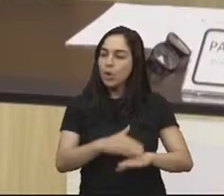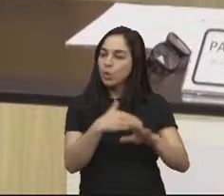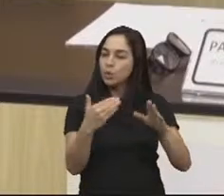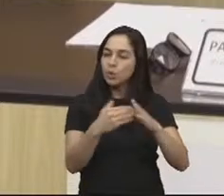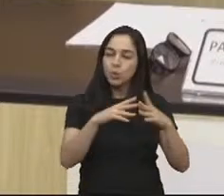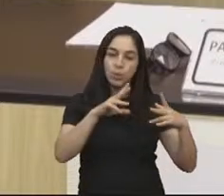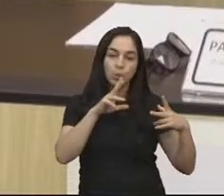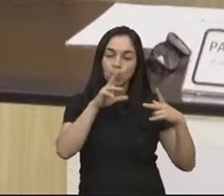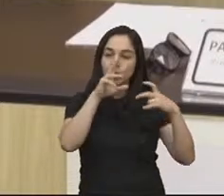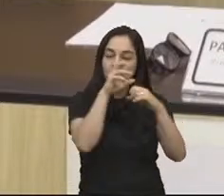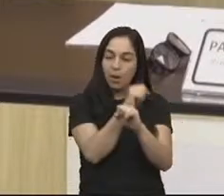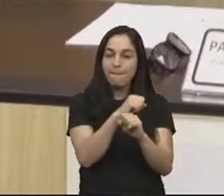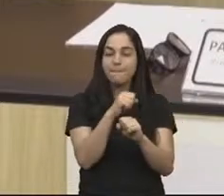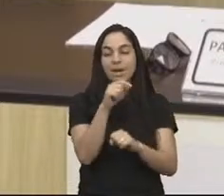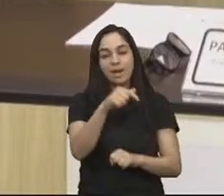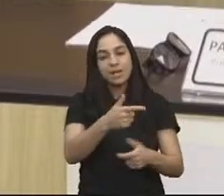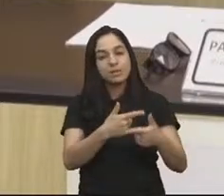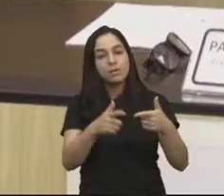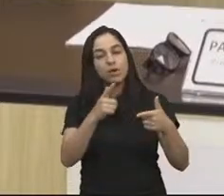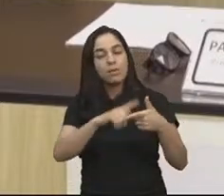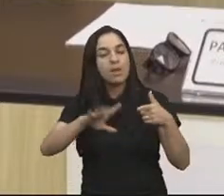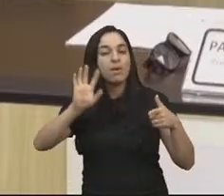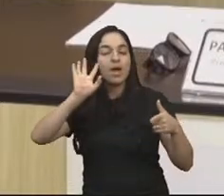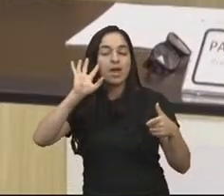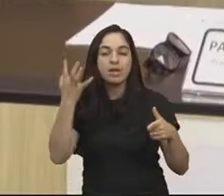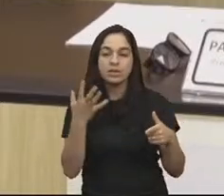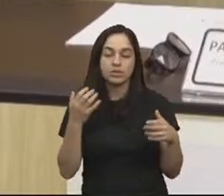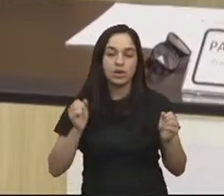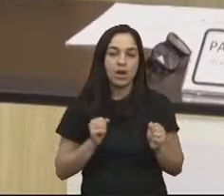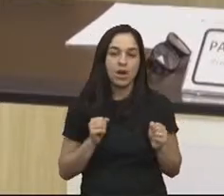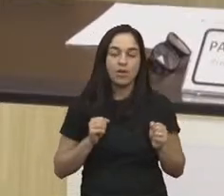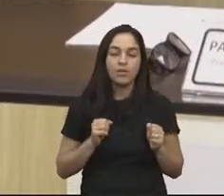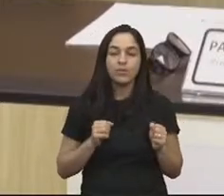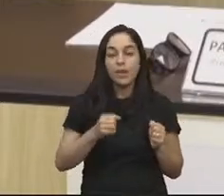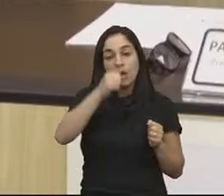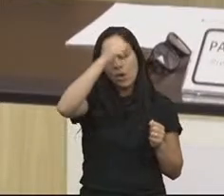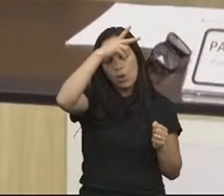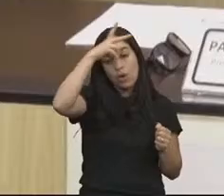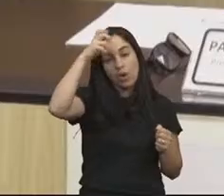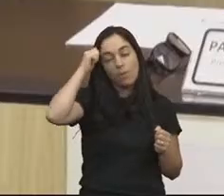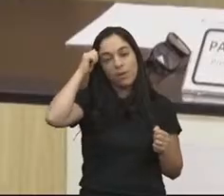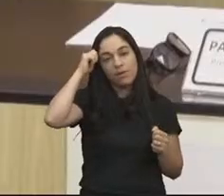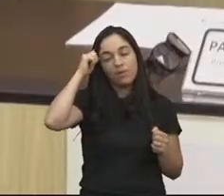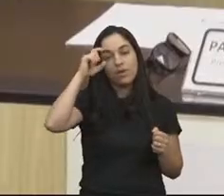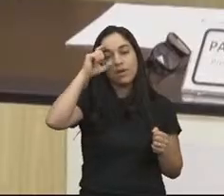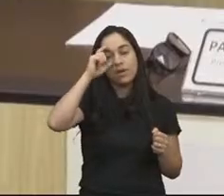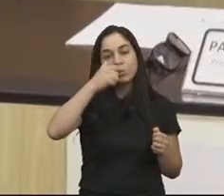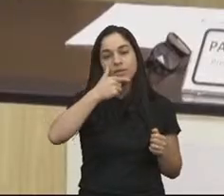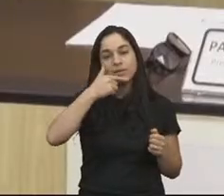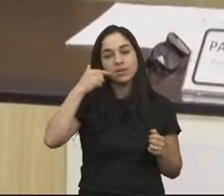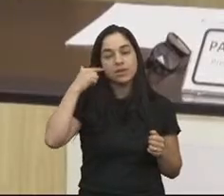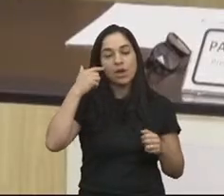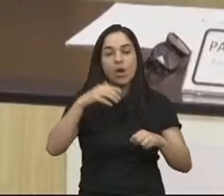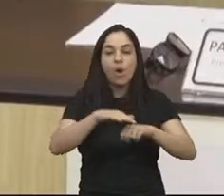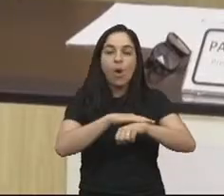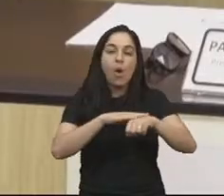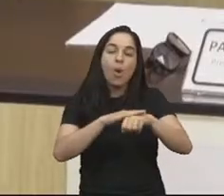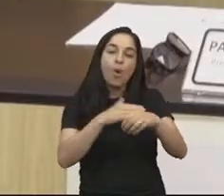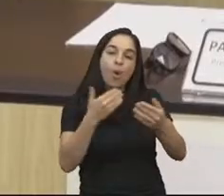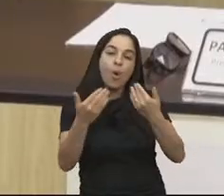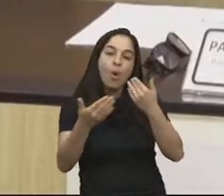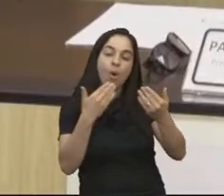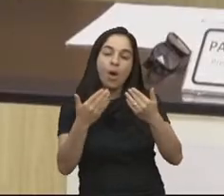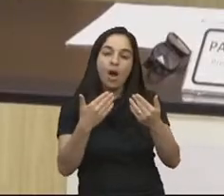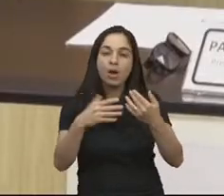estar solucionando esse problema de vocês. O prefeito Celso Florencio está aberto para o diálogo, é um prefeito também que é solidário à